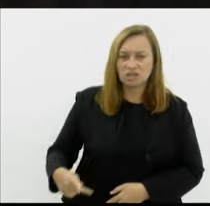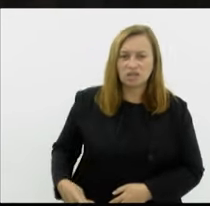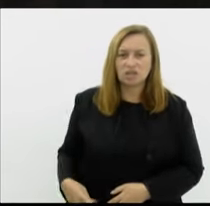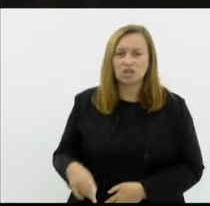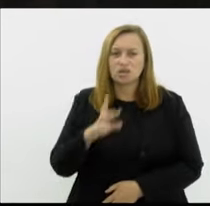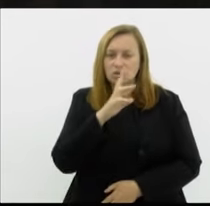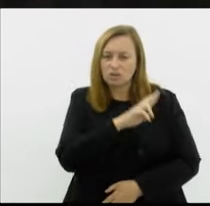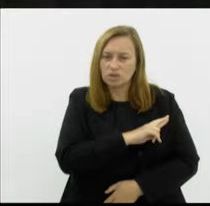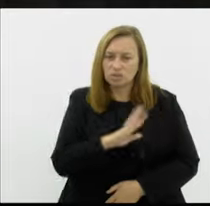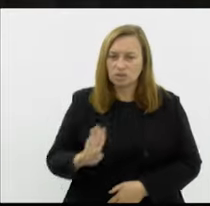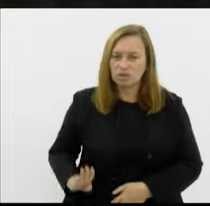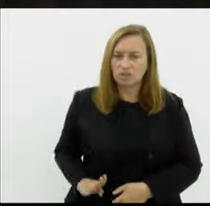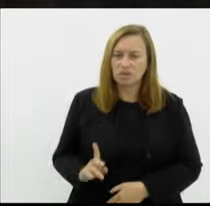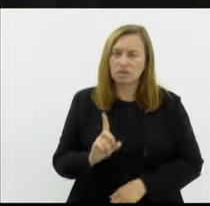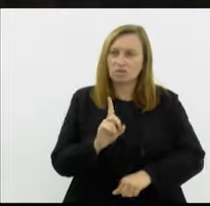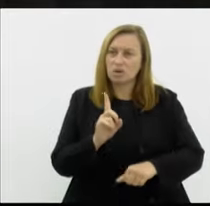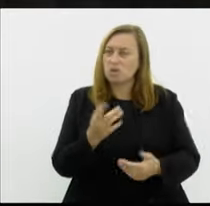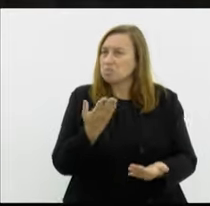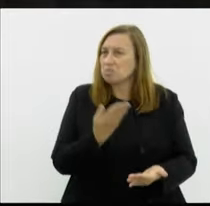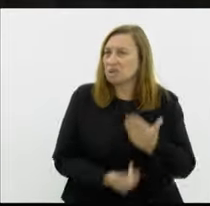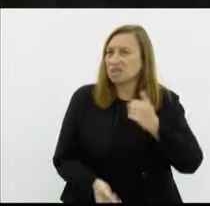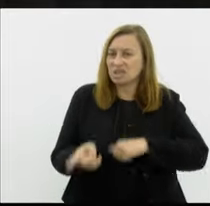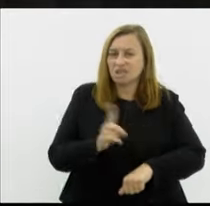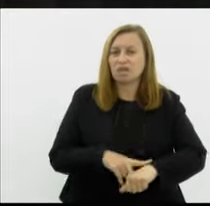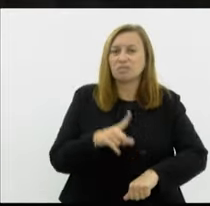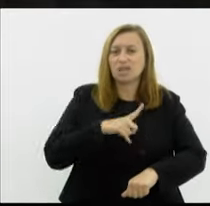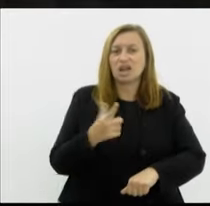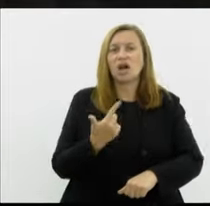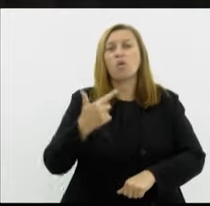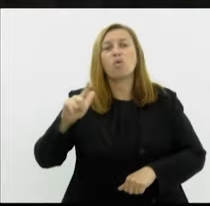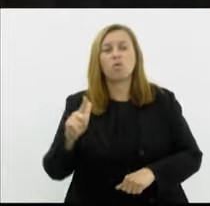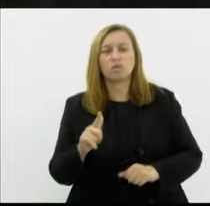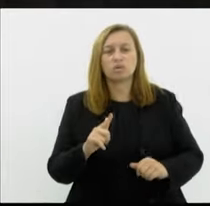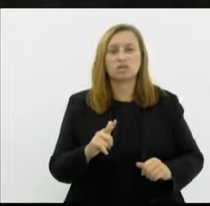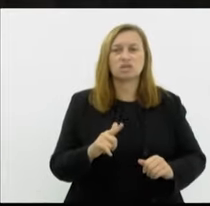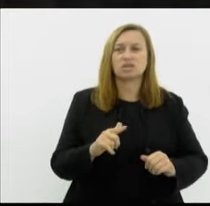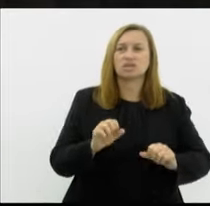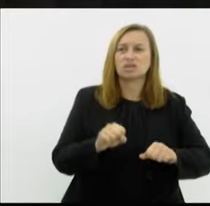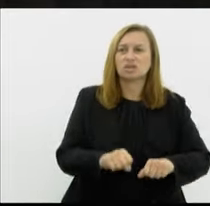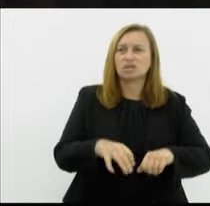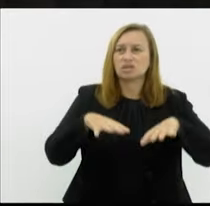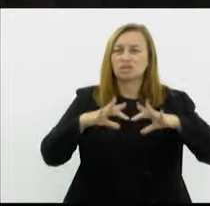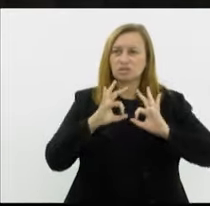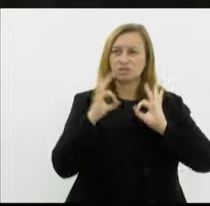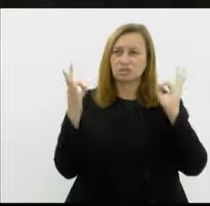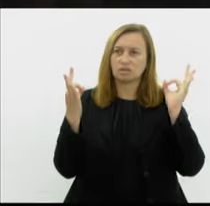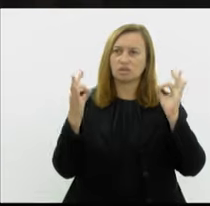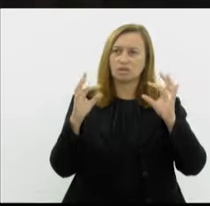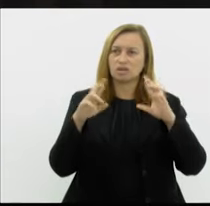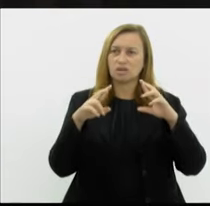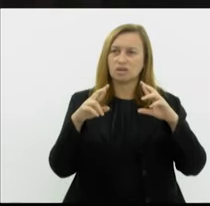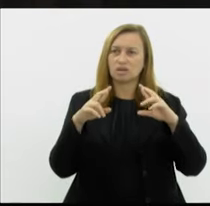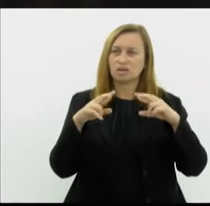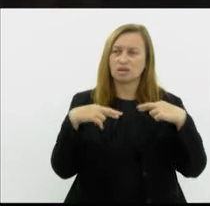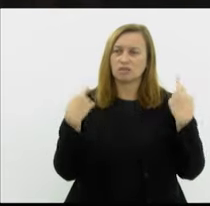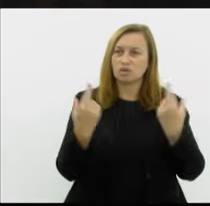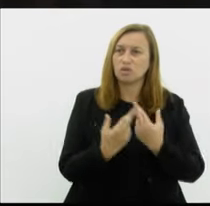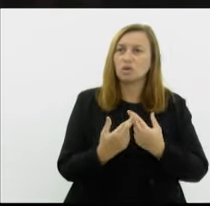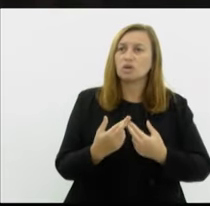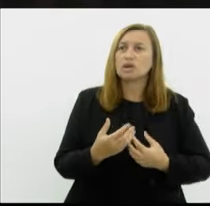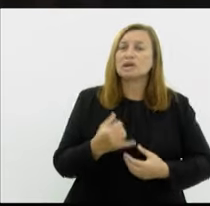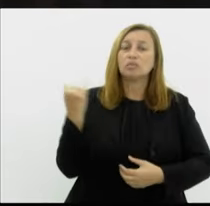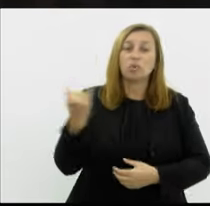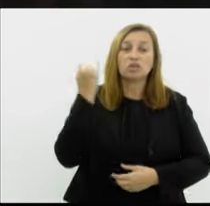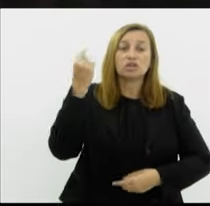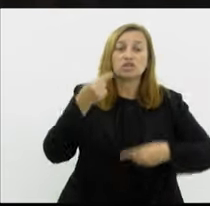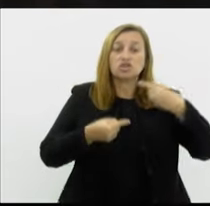não ocupar muito tempo, teremos outra sessão. Eu acho muito importante nós discutirmos